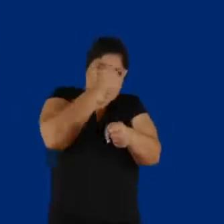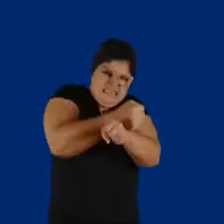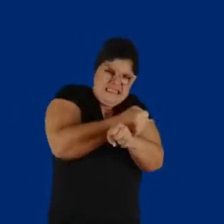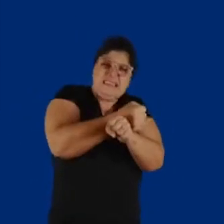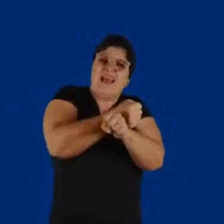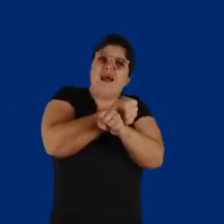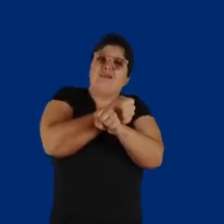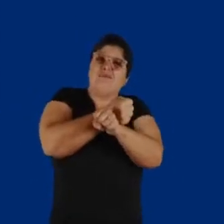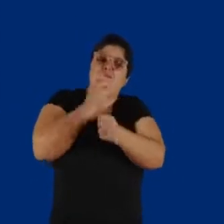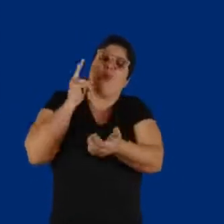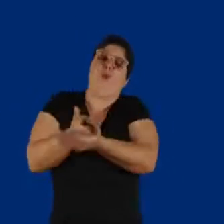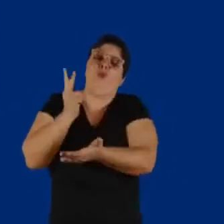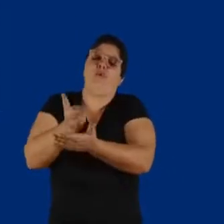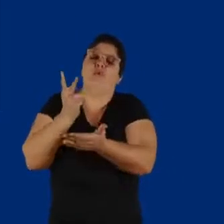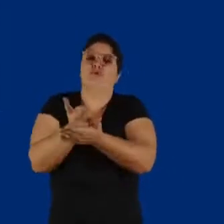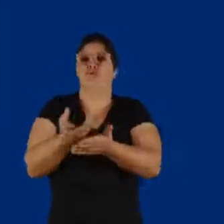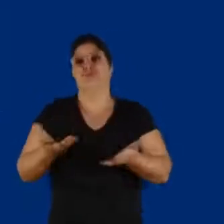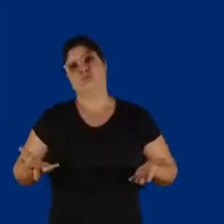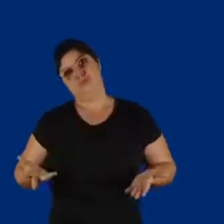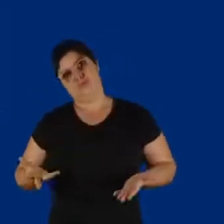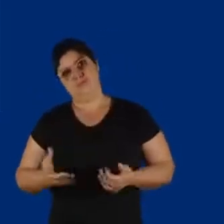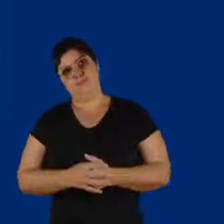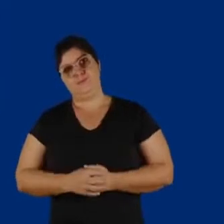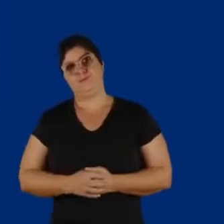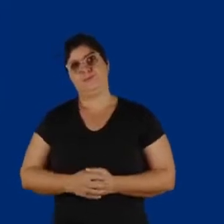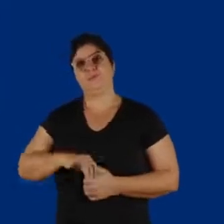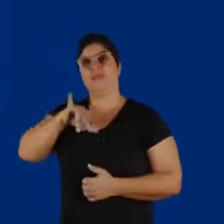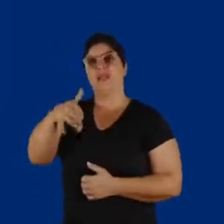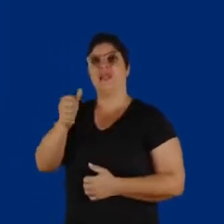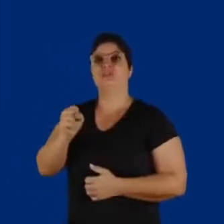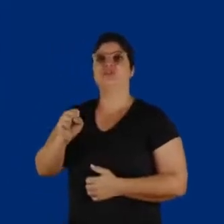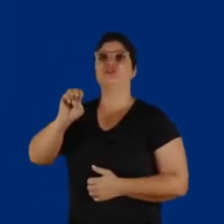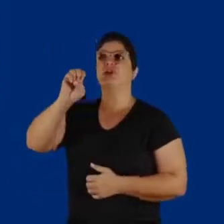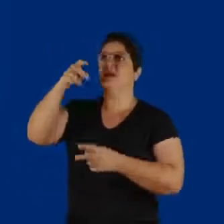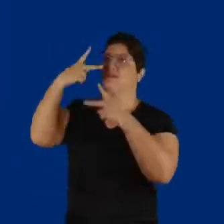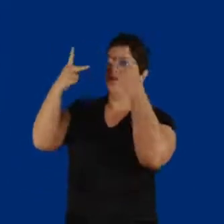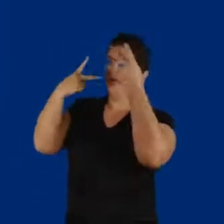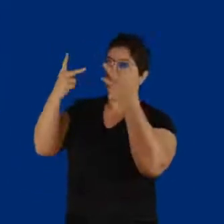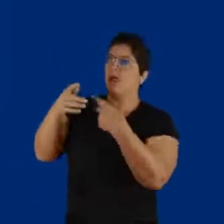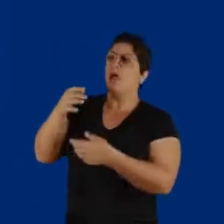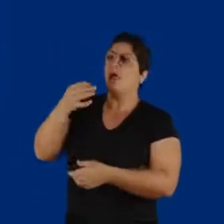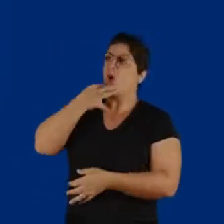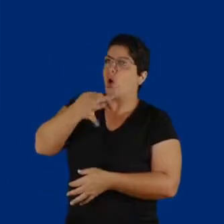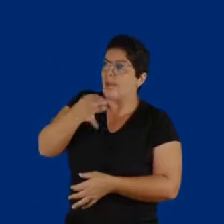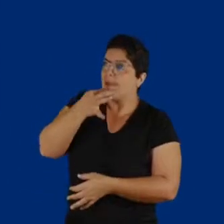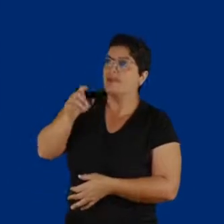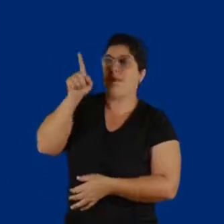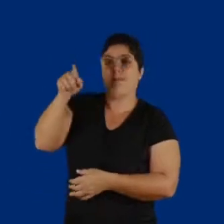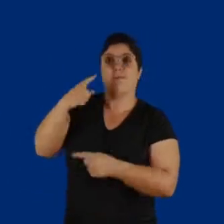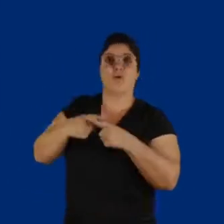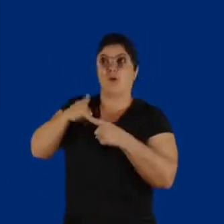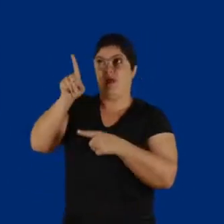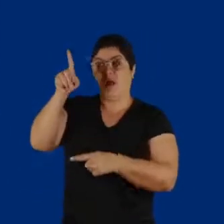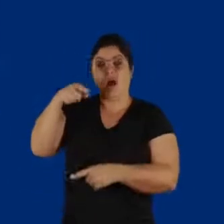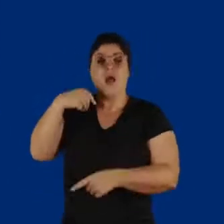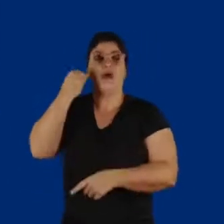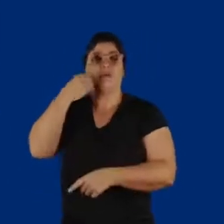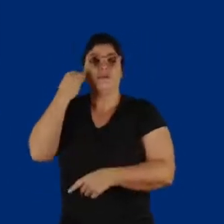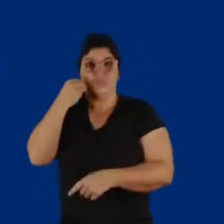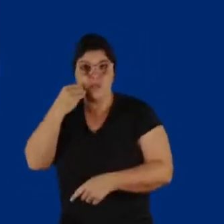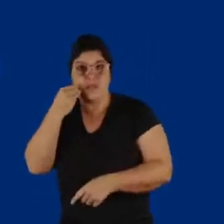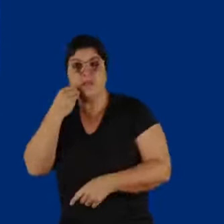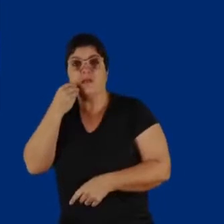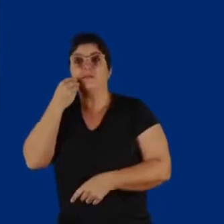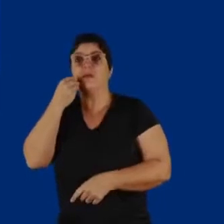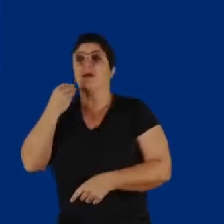Então, eu acho que a Jesuit pode fazer um comentário sobre isso, porque ela justamente tem experiência de viver no